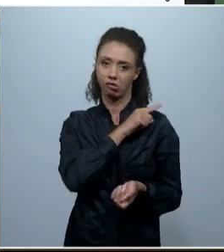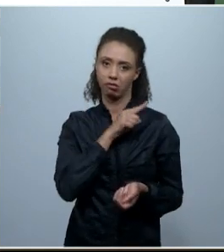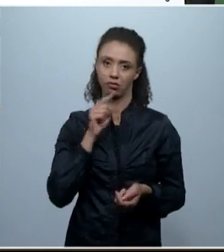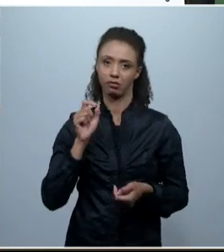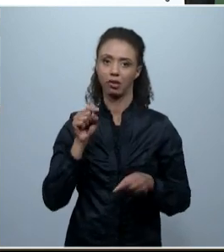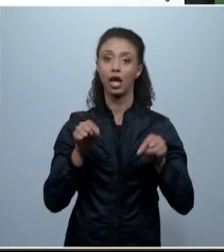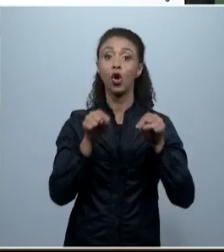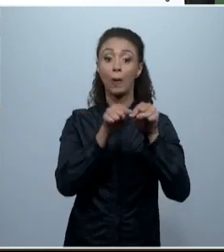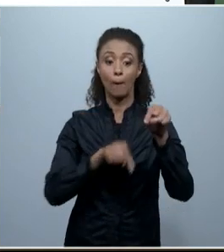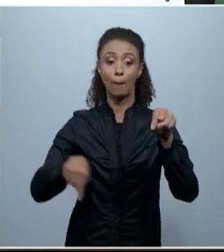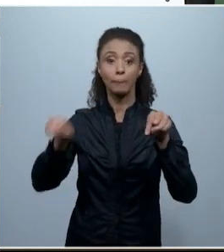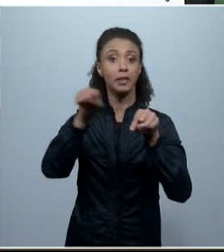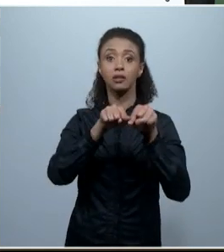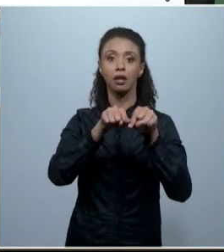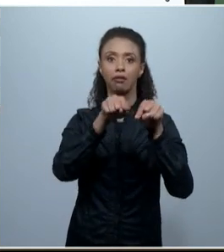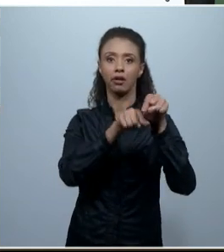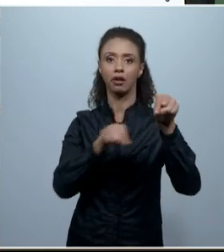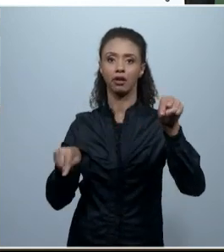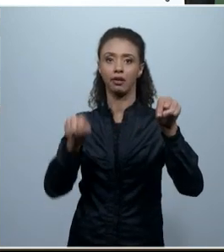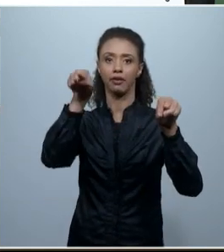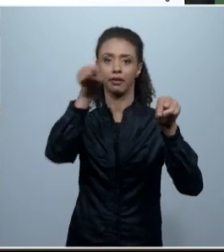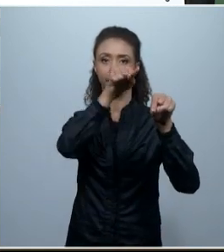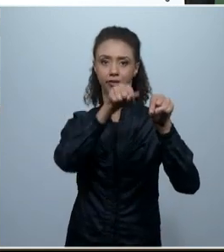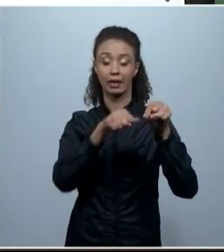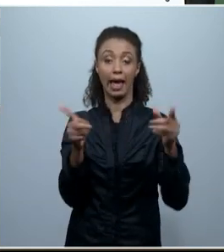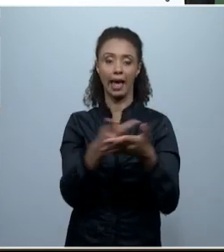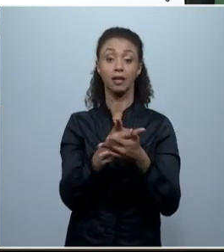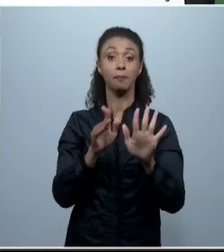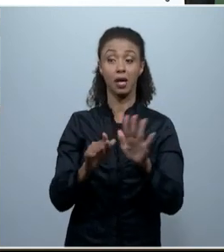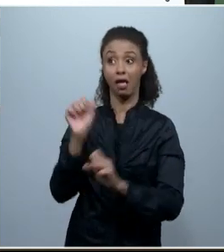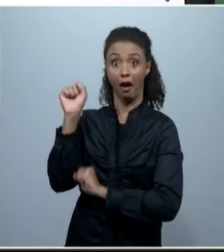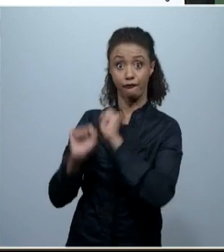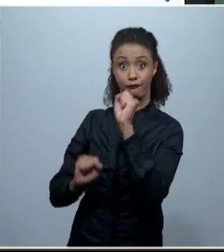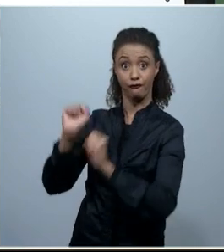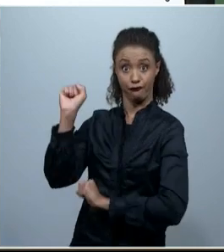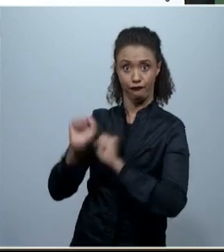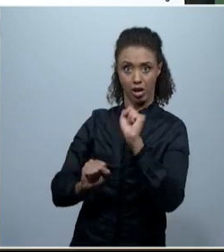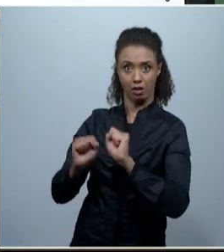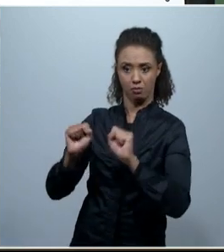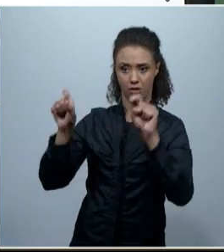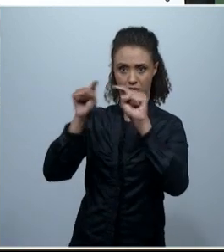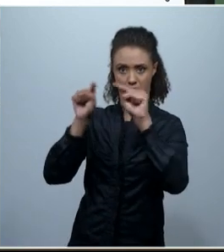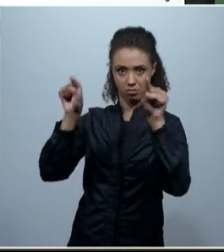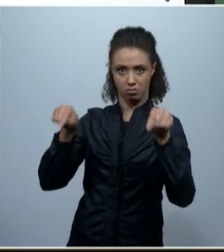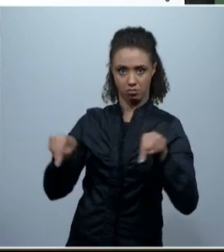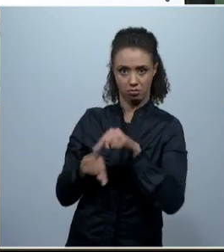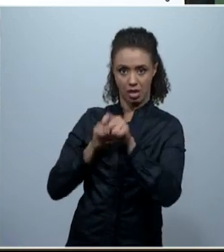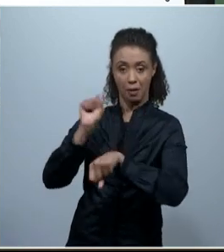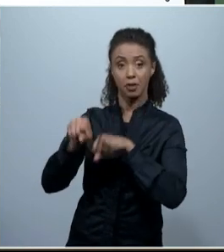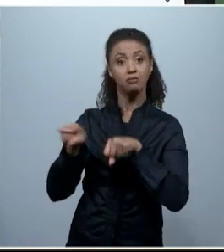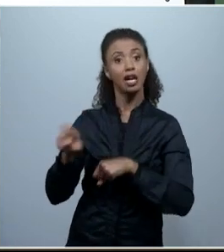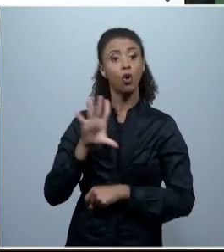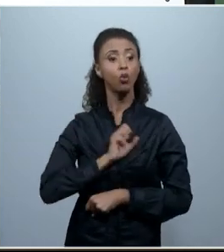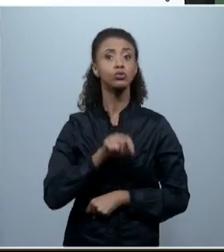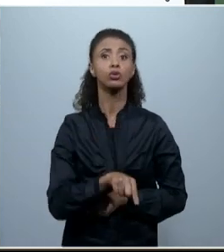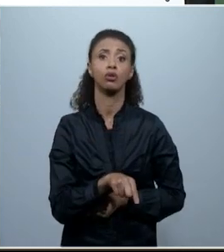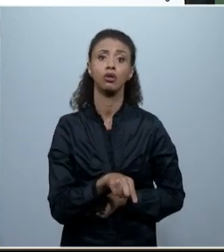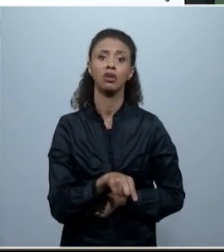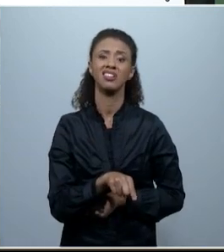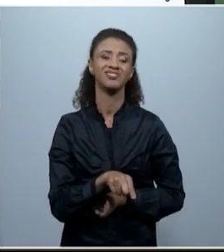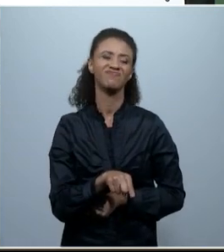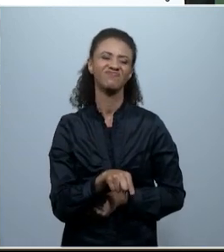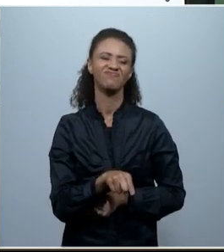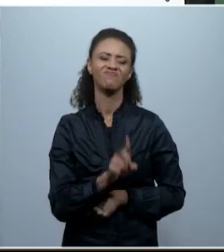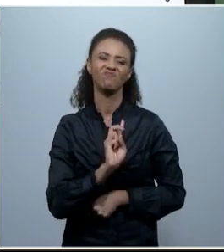sair redondo saiu quadrado só que o cara que fabricou essa bicicleta com o pneu quadrado ele gosta tanto da bicicleta que ele não quer